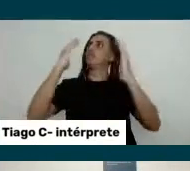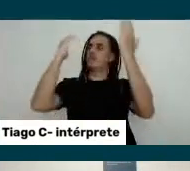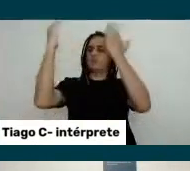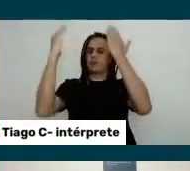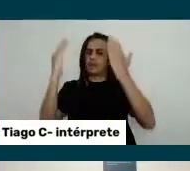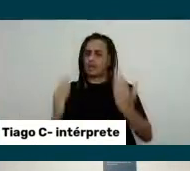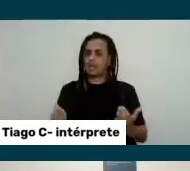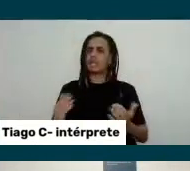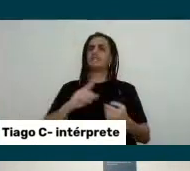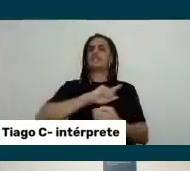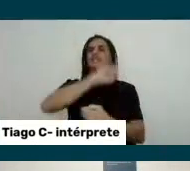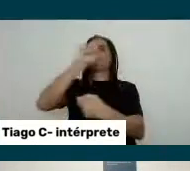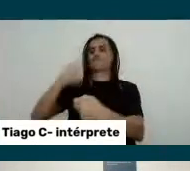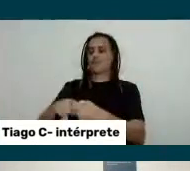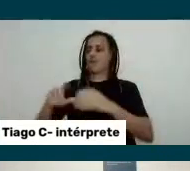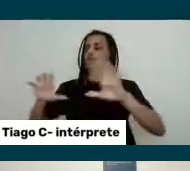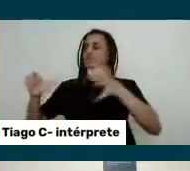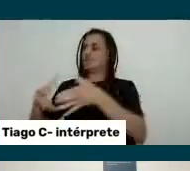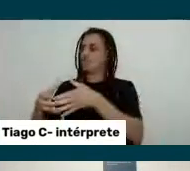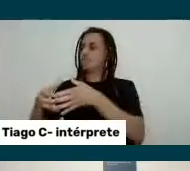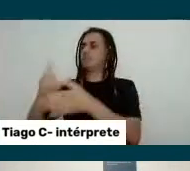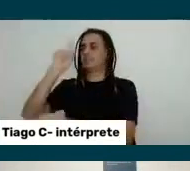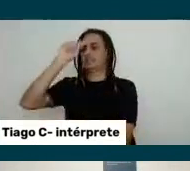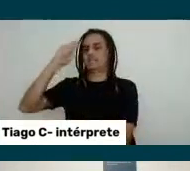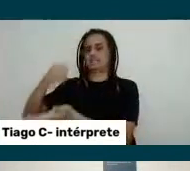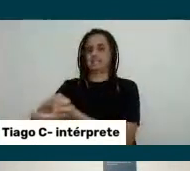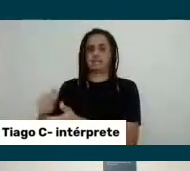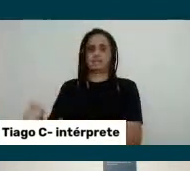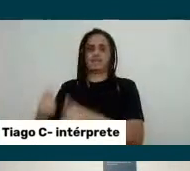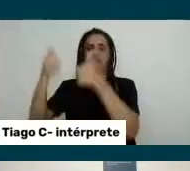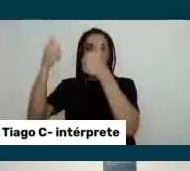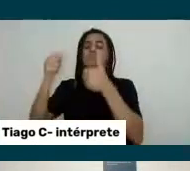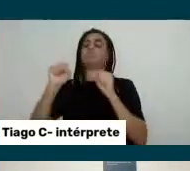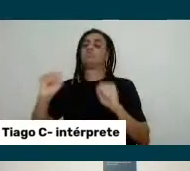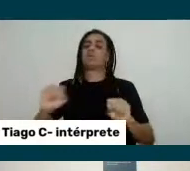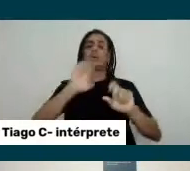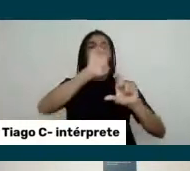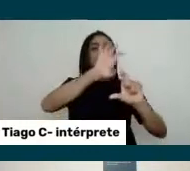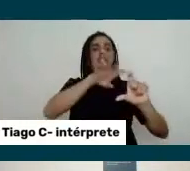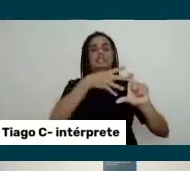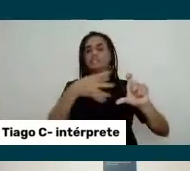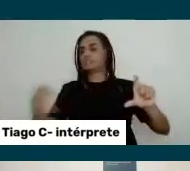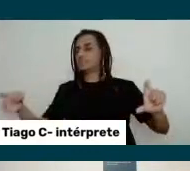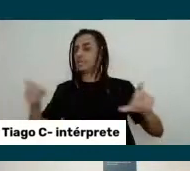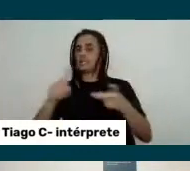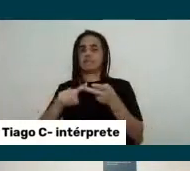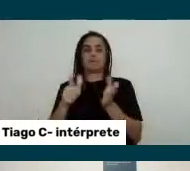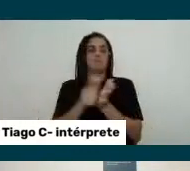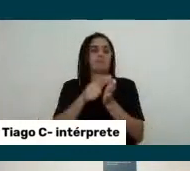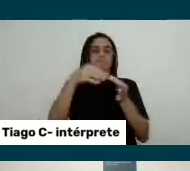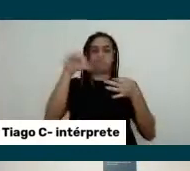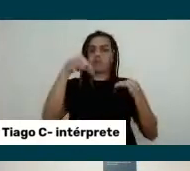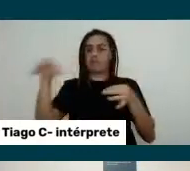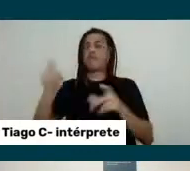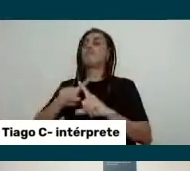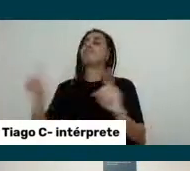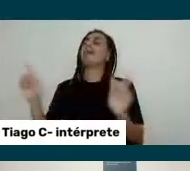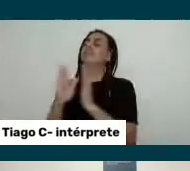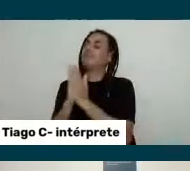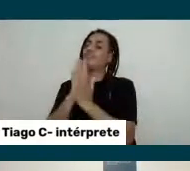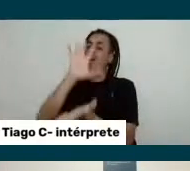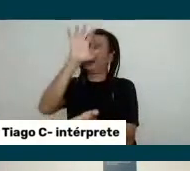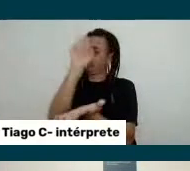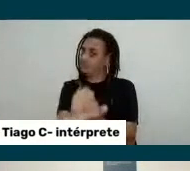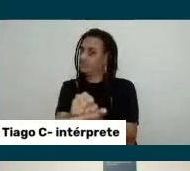para os times para eles tomarem melhores decisões. Pode ser em Excel, pode ser em folha de papel, não tem problema, mas registra.